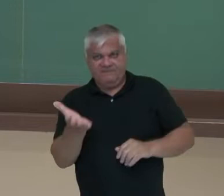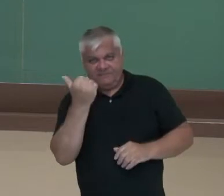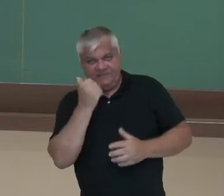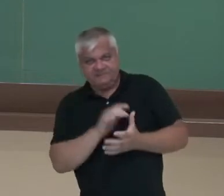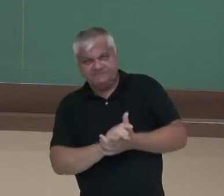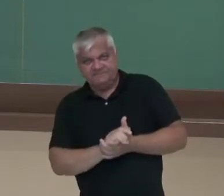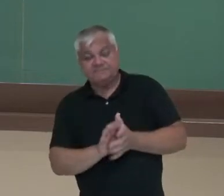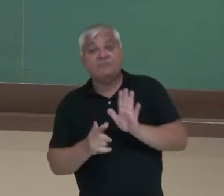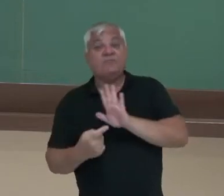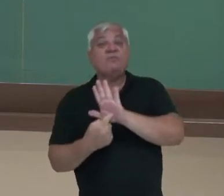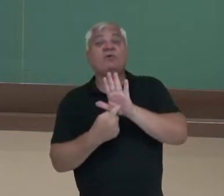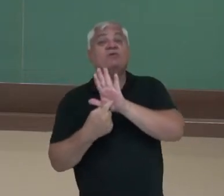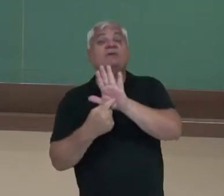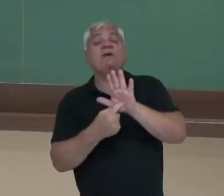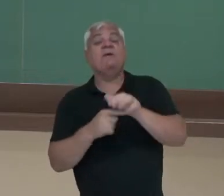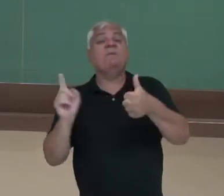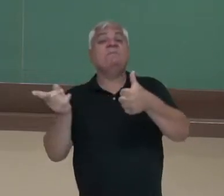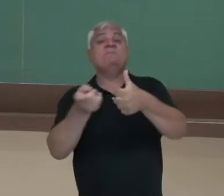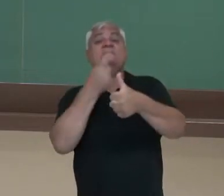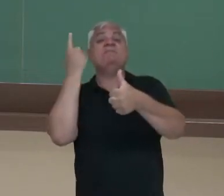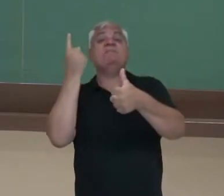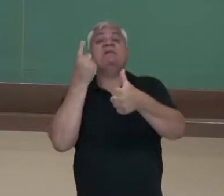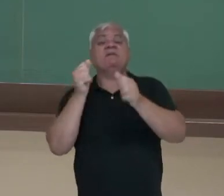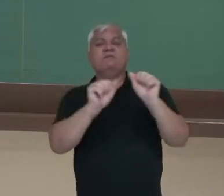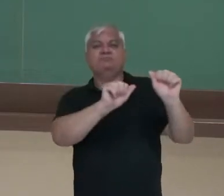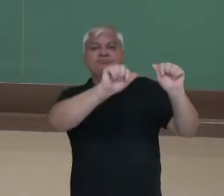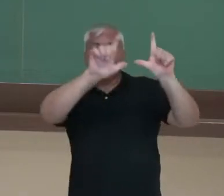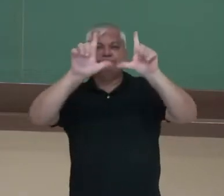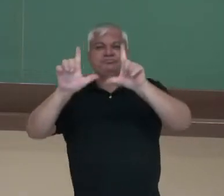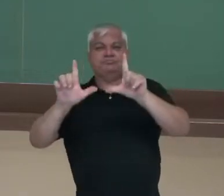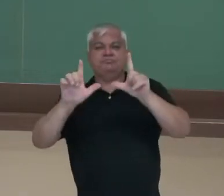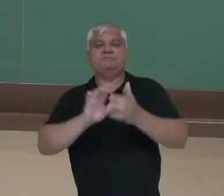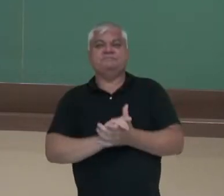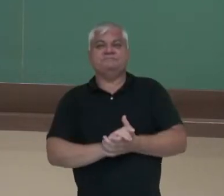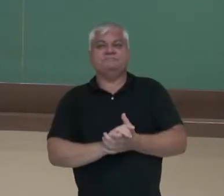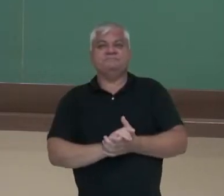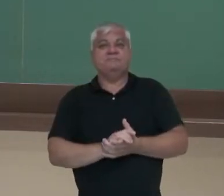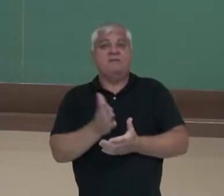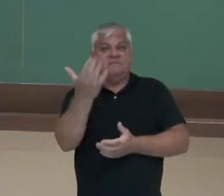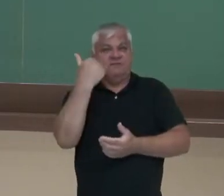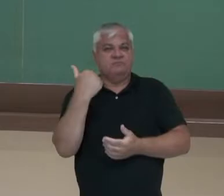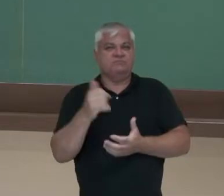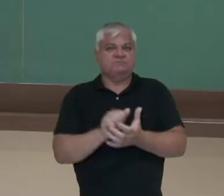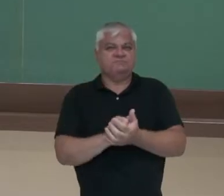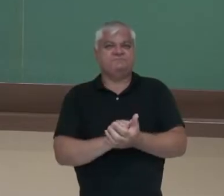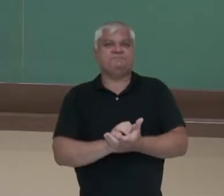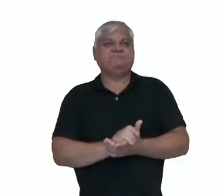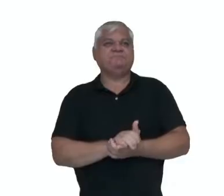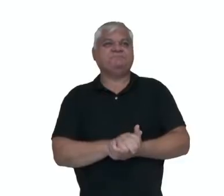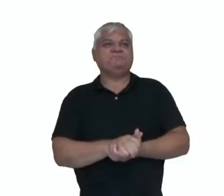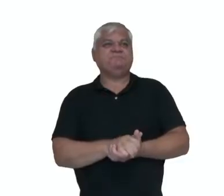para vocês o primeiro nosso slide com os objetivos desta aula. Embarque nessa aventura, vamos junto.